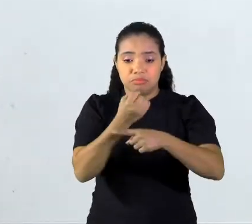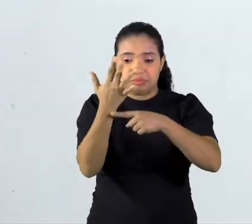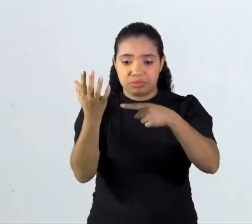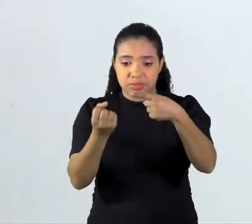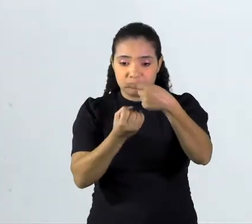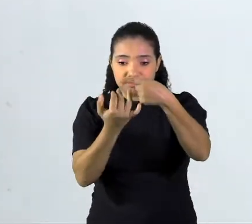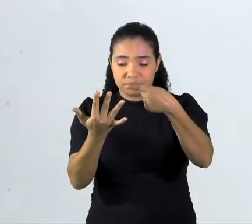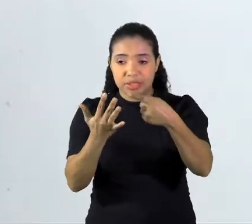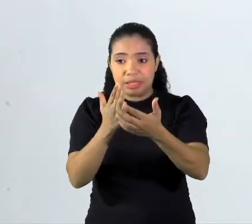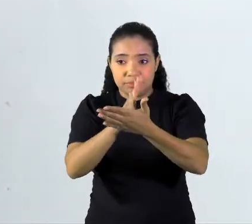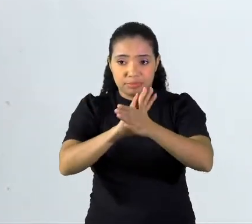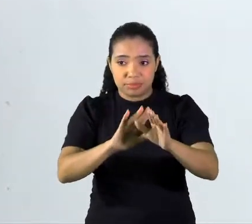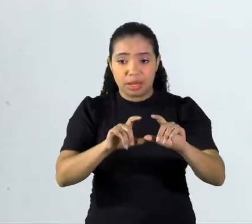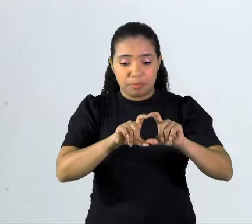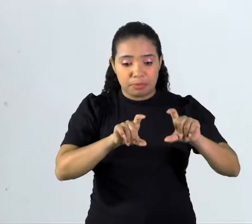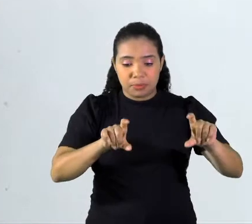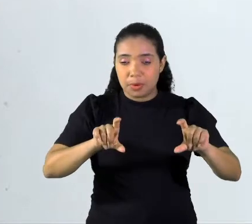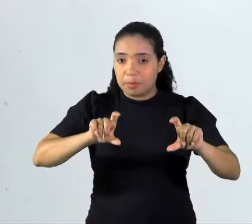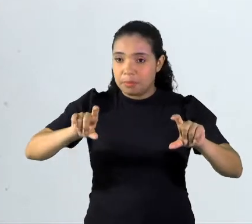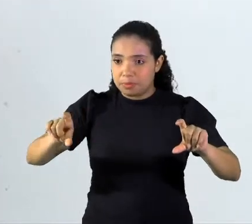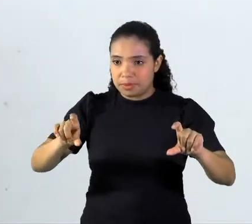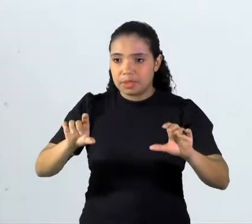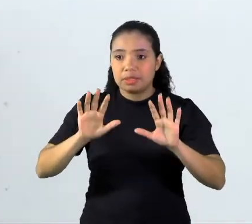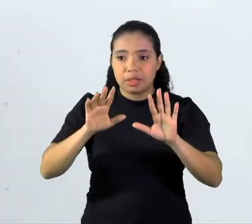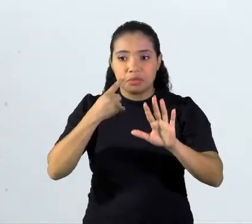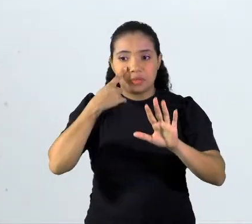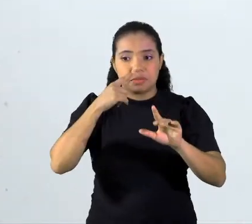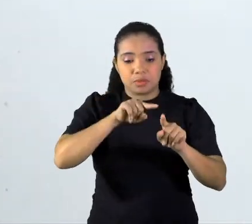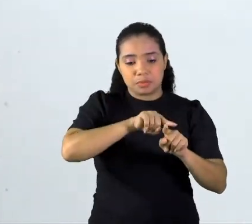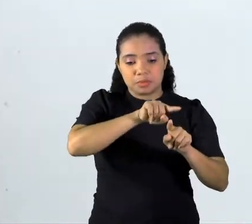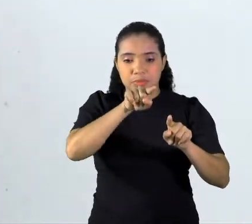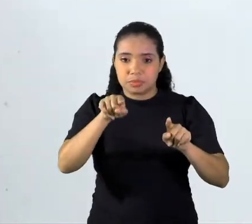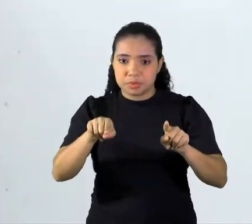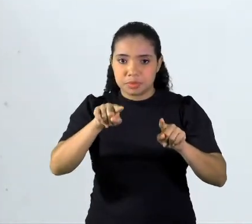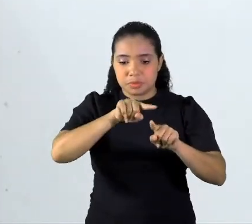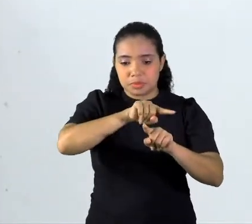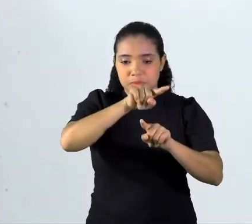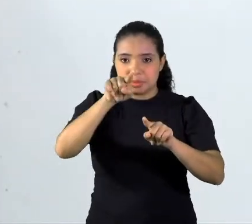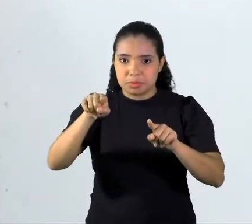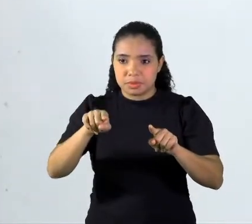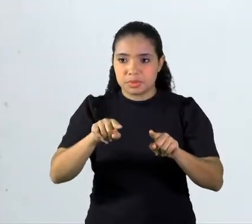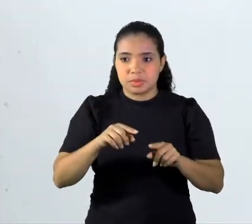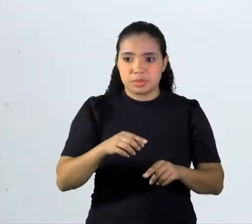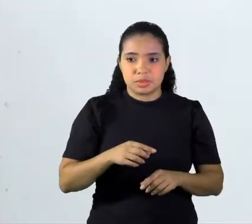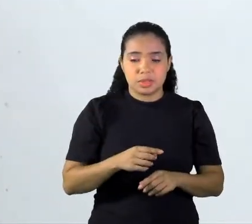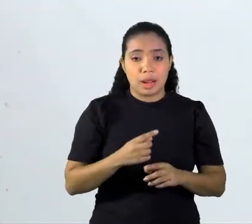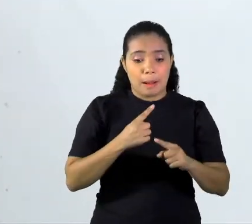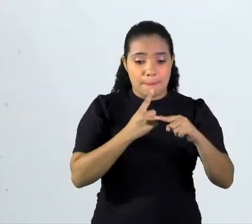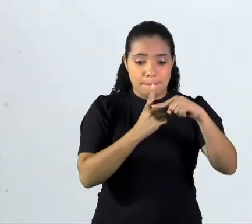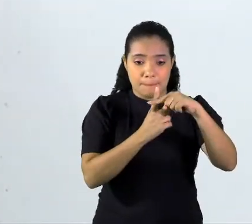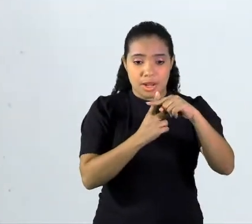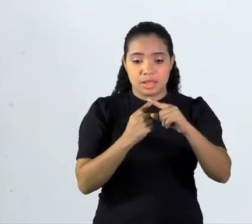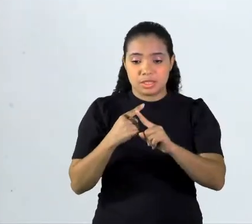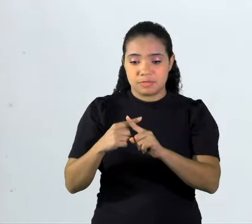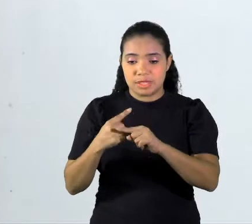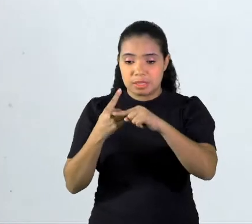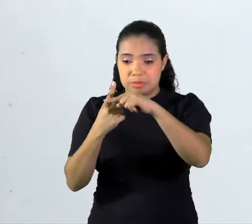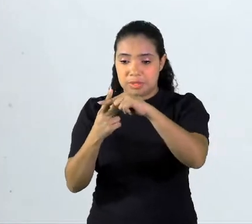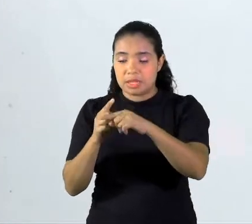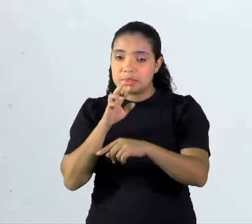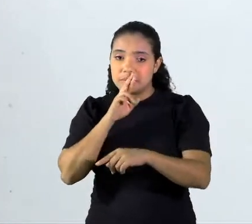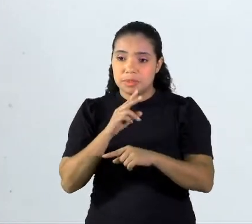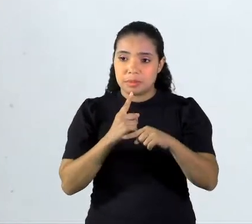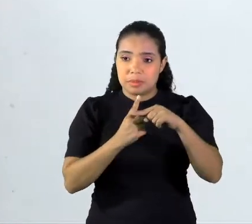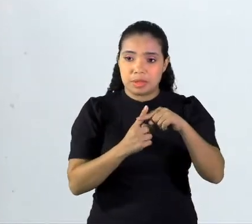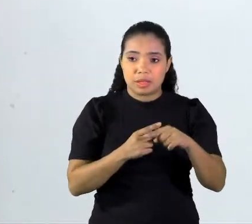então? Eu vou multiplicar o número de dentro pelo número de fora. Mais vezes mais dá mais. 3 vezes 3